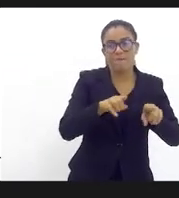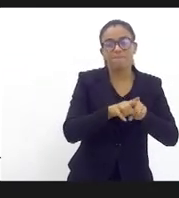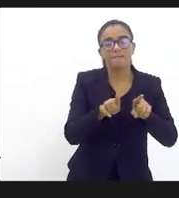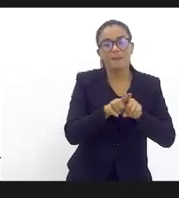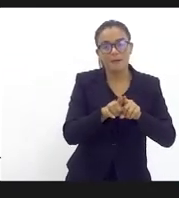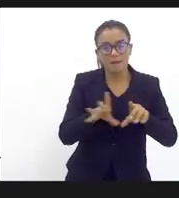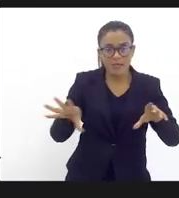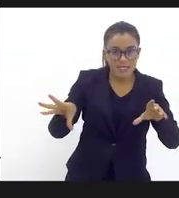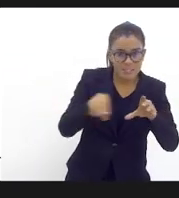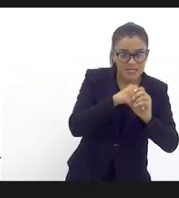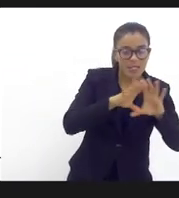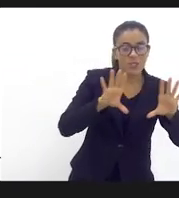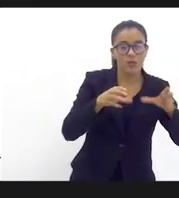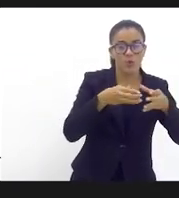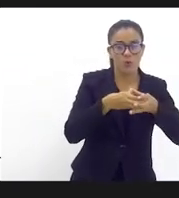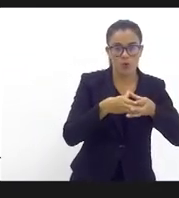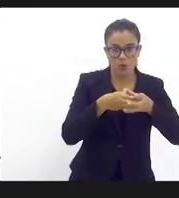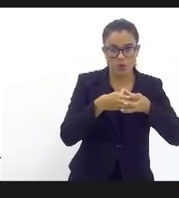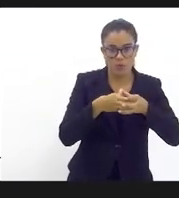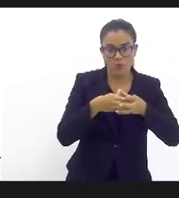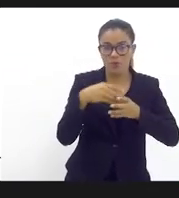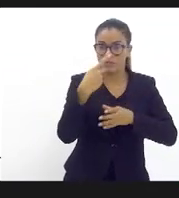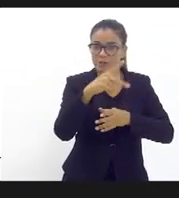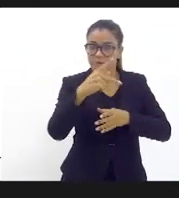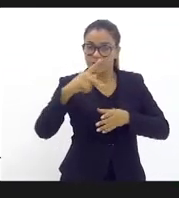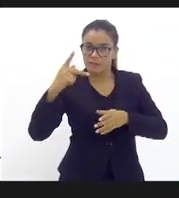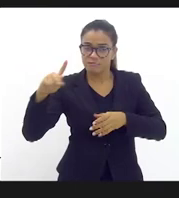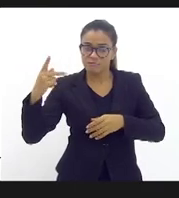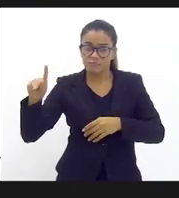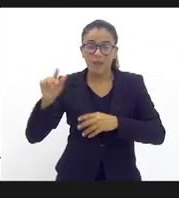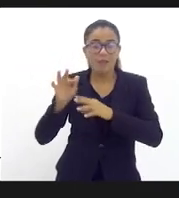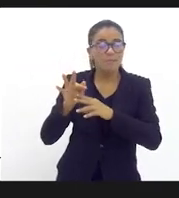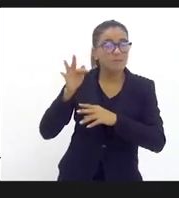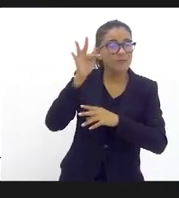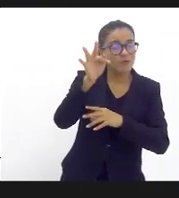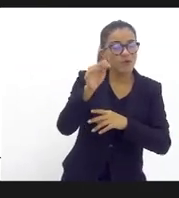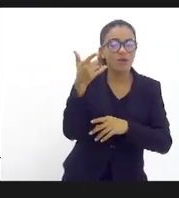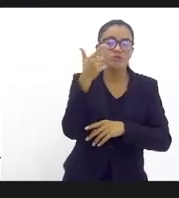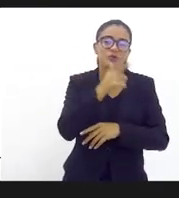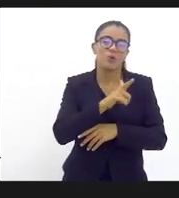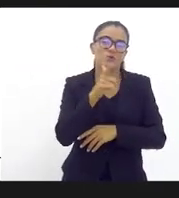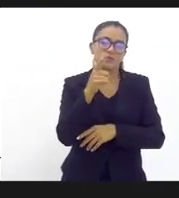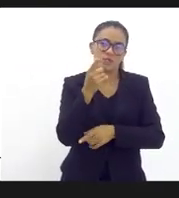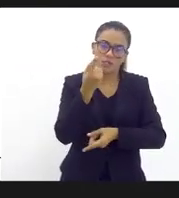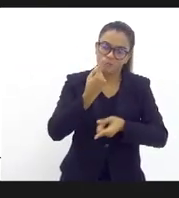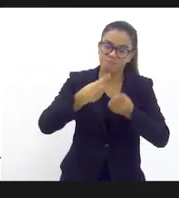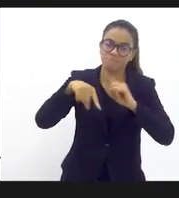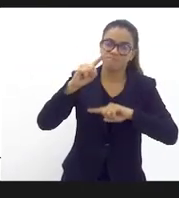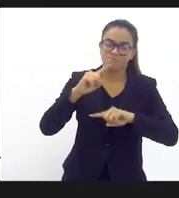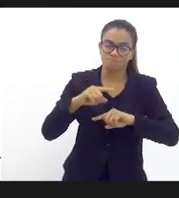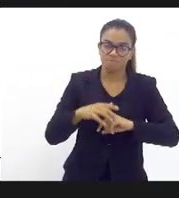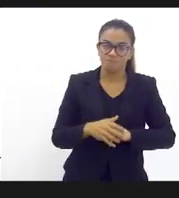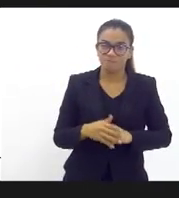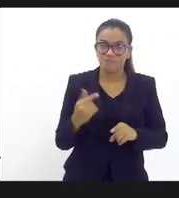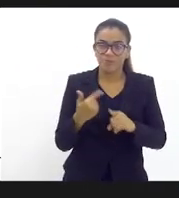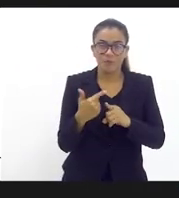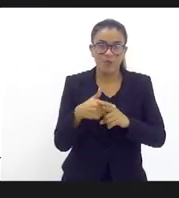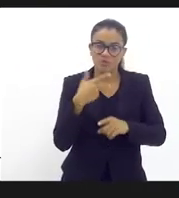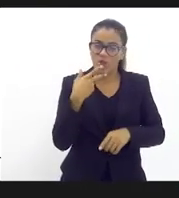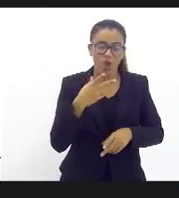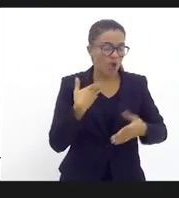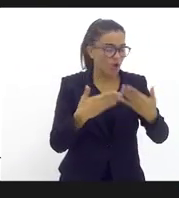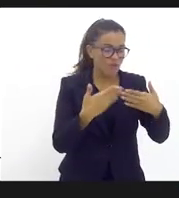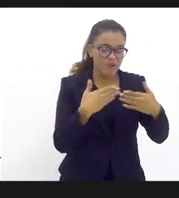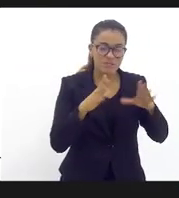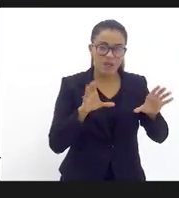insira nos grupos e nas bolhas de vocês para que lá na frente a gente consiga ter algum tipo de evolução. Porque se a gente só conversar